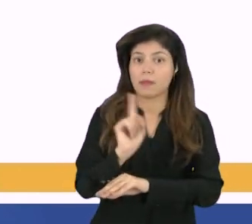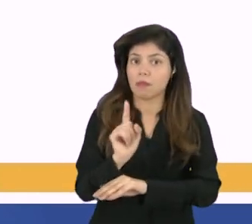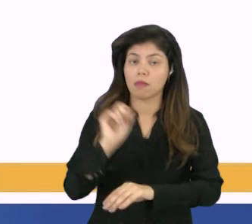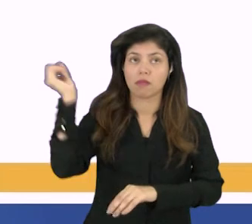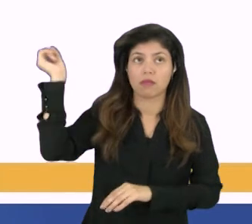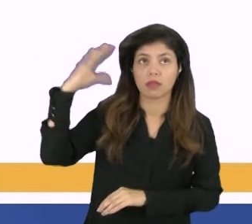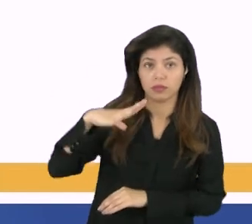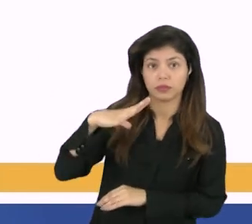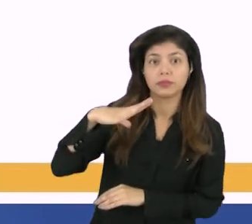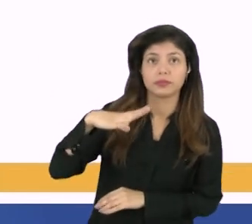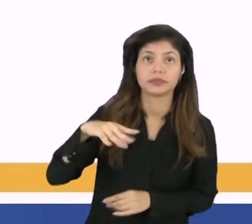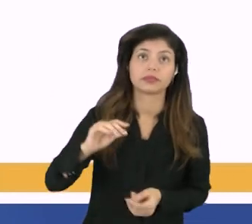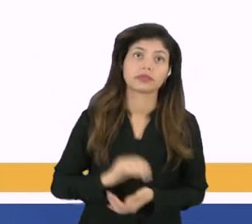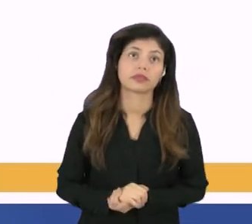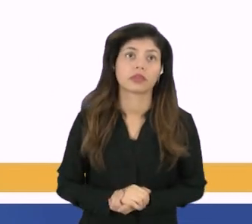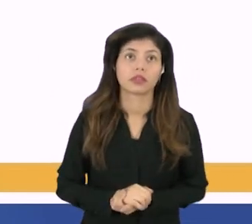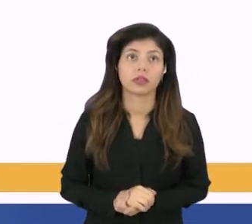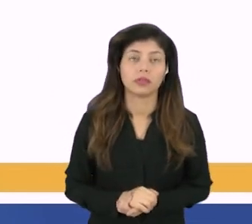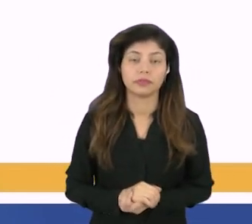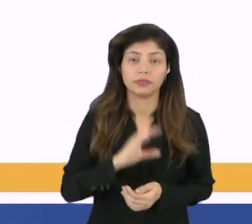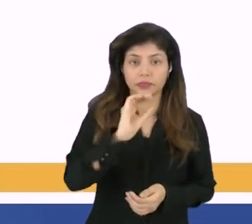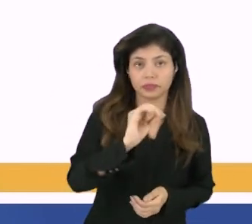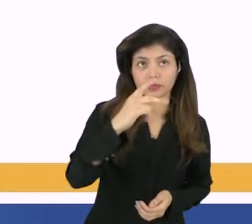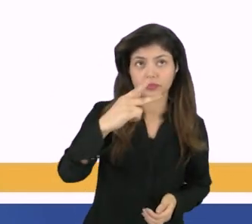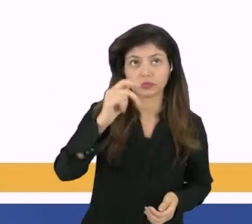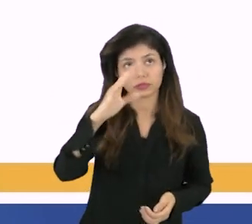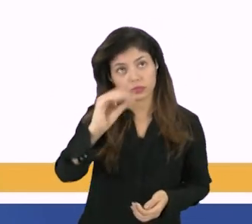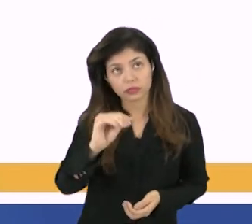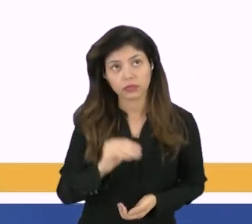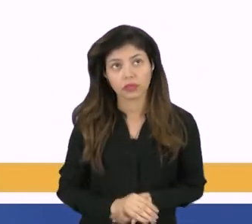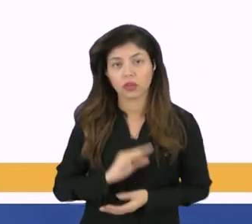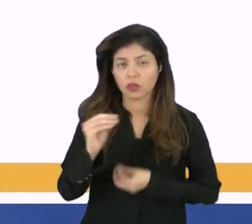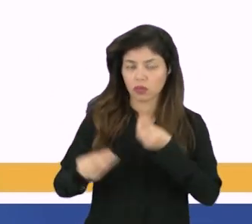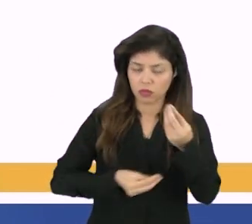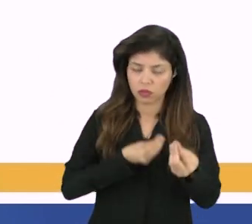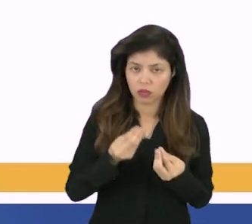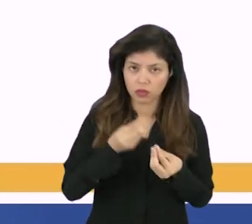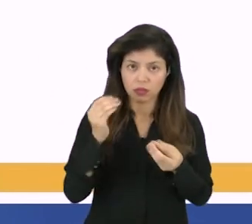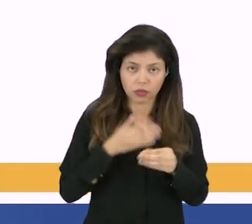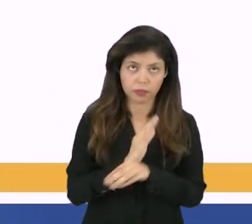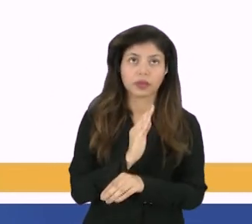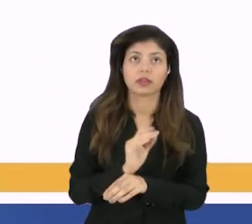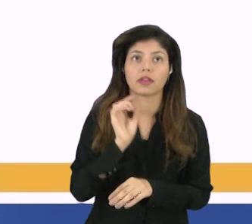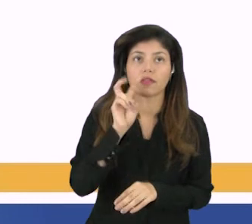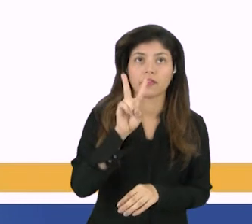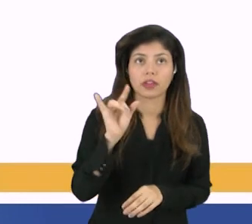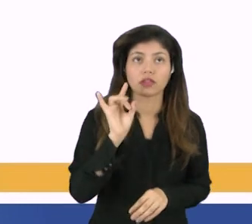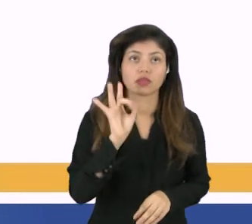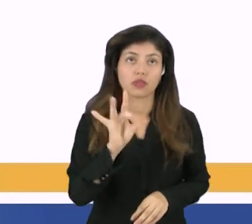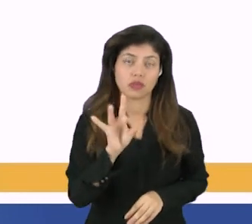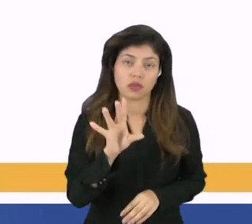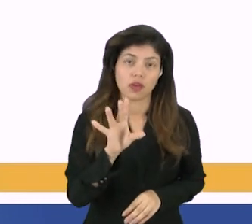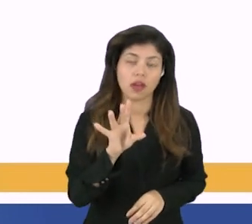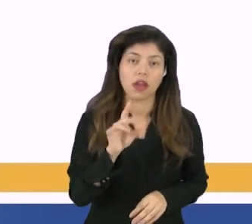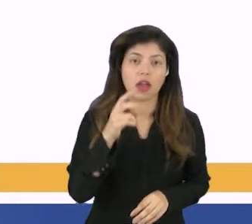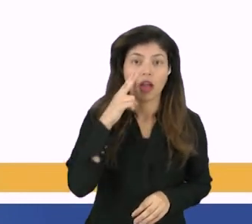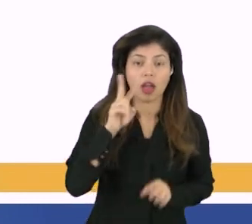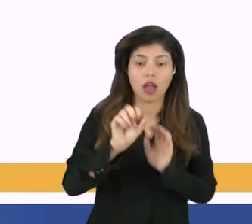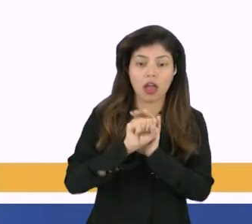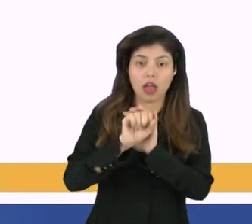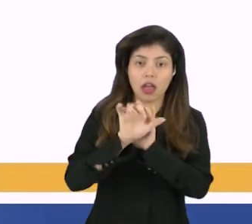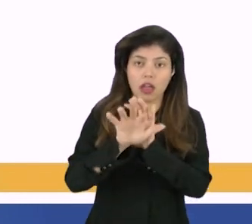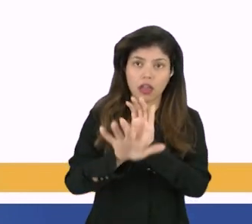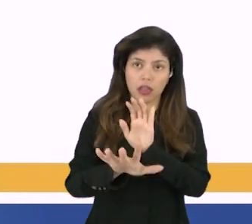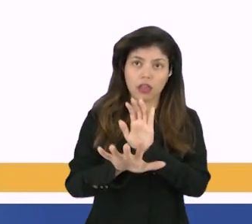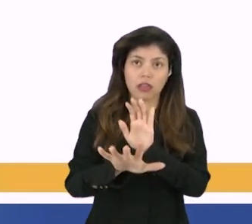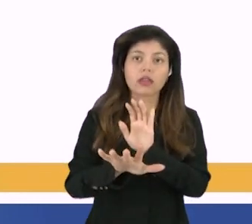o meio é o que nós vimos aqui, ó, é opaco. E aí, como a luz ela não passa, vai ver somente aqui a sombra